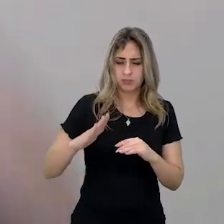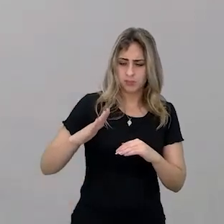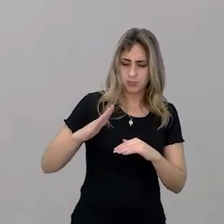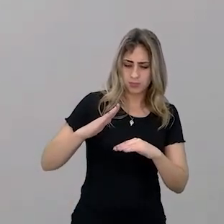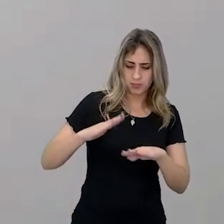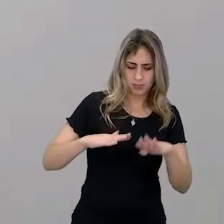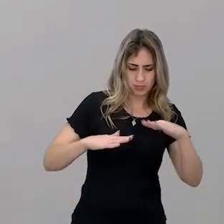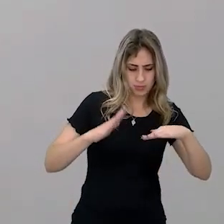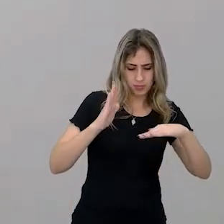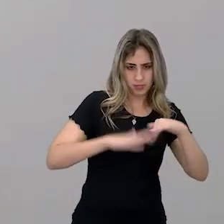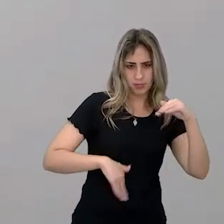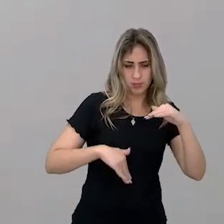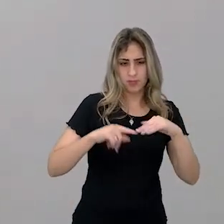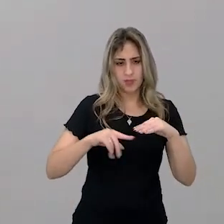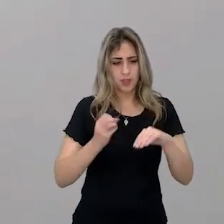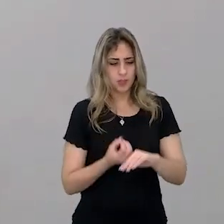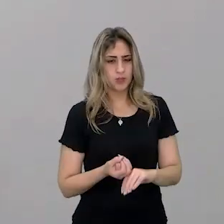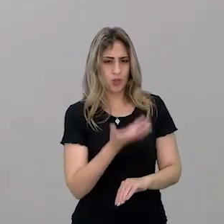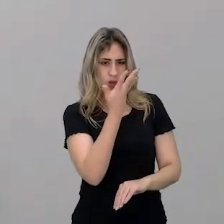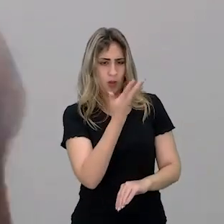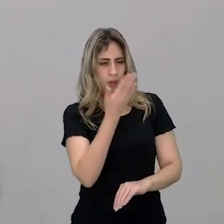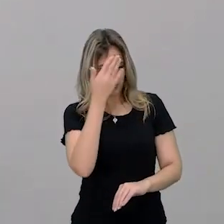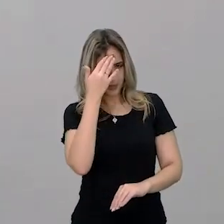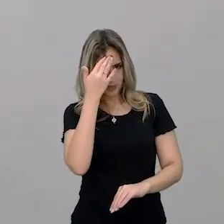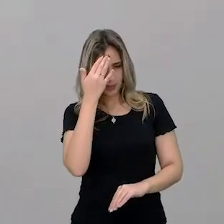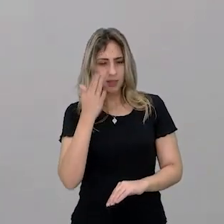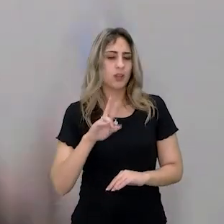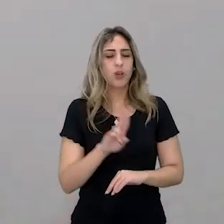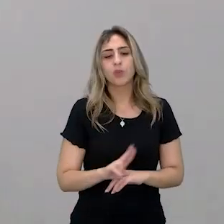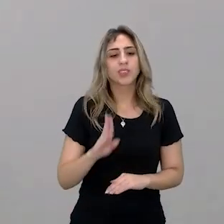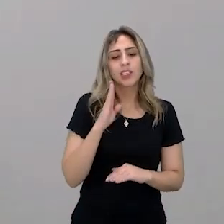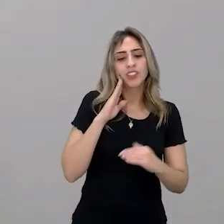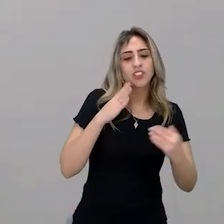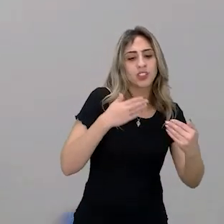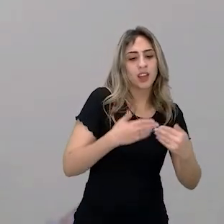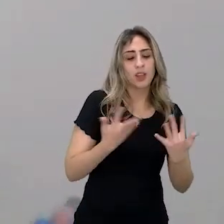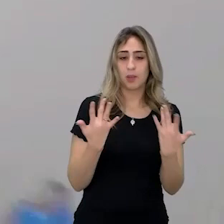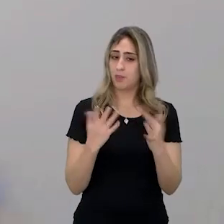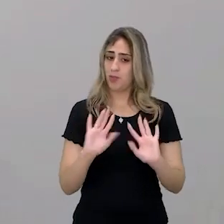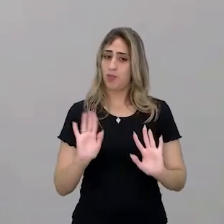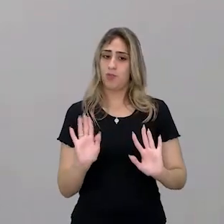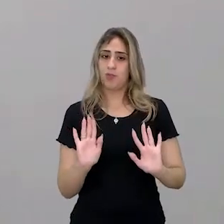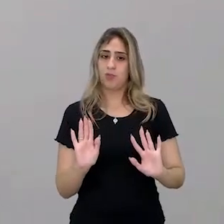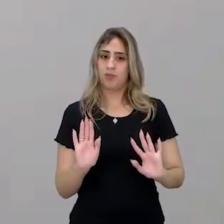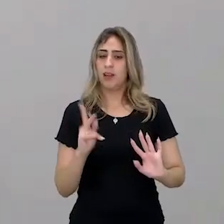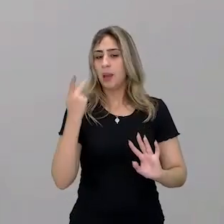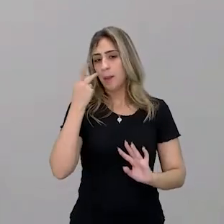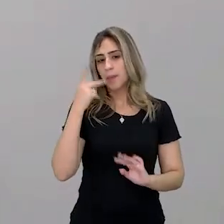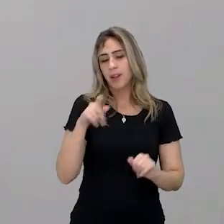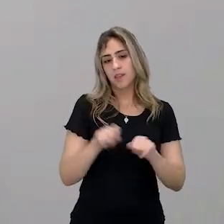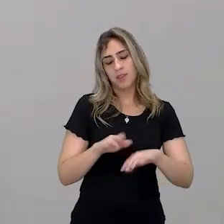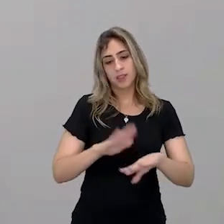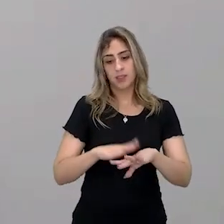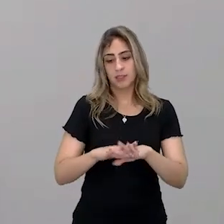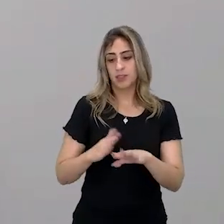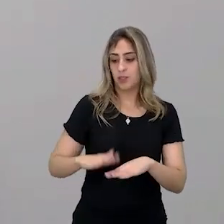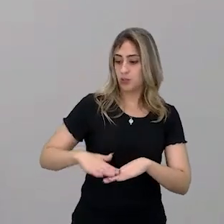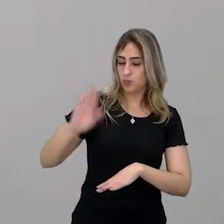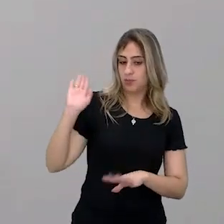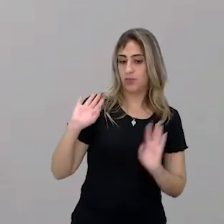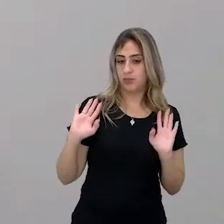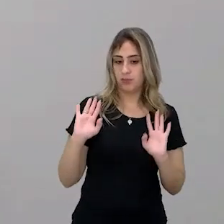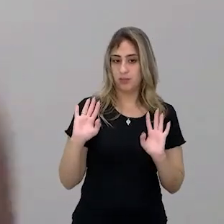e o objeto sobe. Então, ele não usou diretamente as mãos dele para fazer um objeto